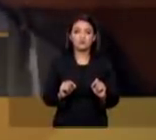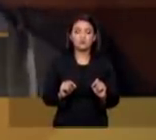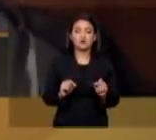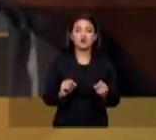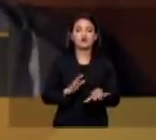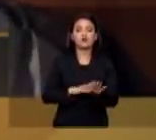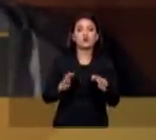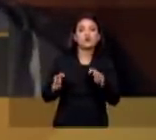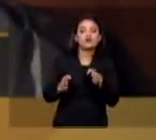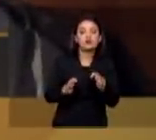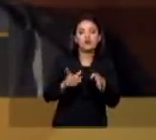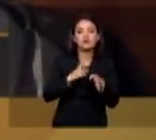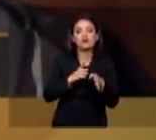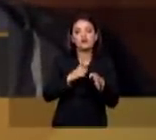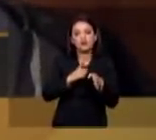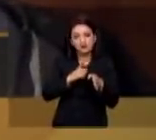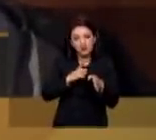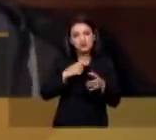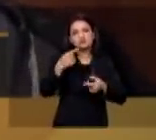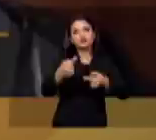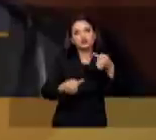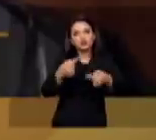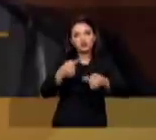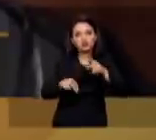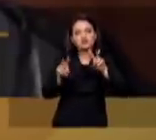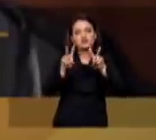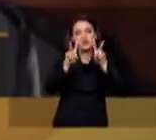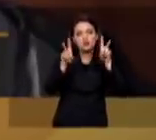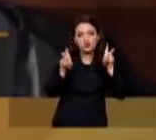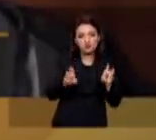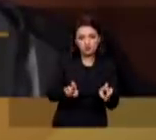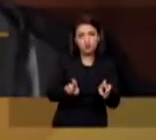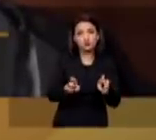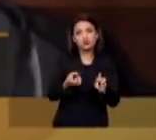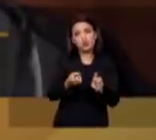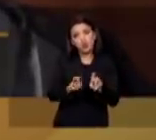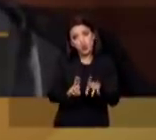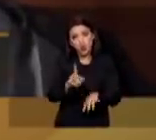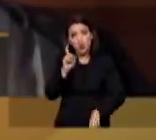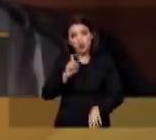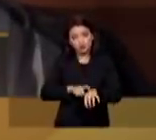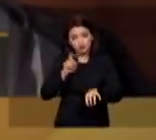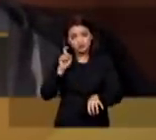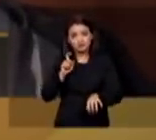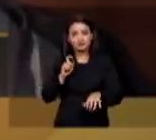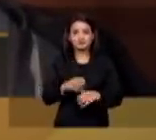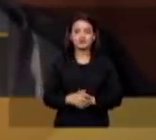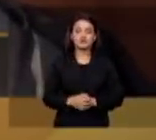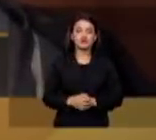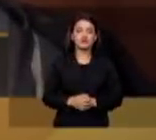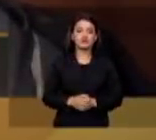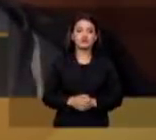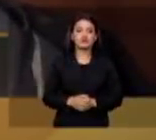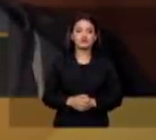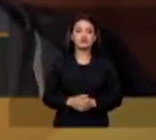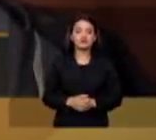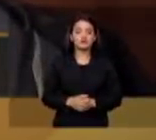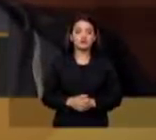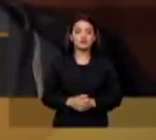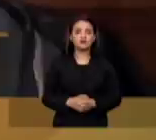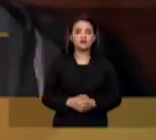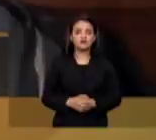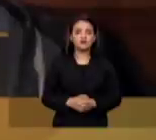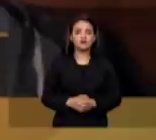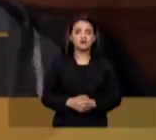sobre esta matéria de modo direto ou imediatamente. Não tenho que o próprio